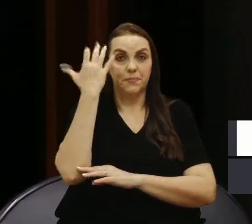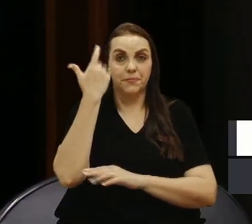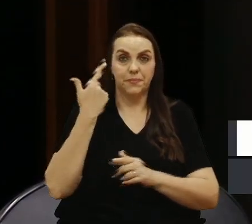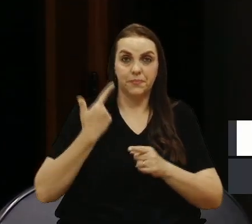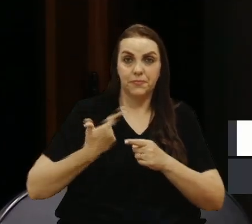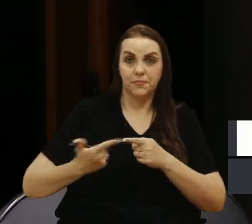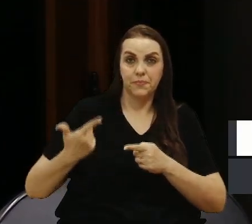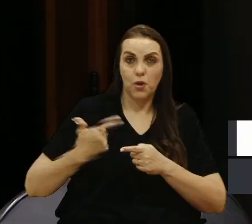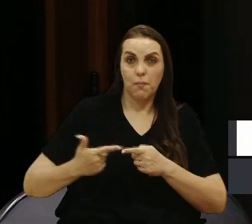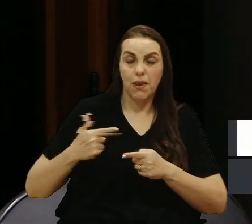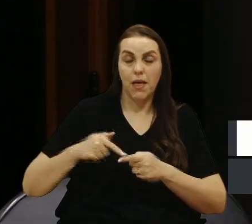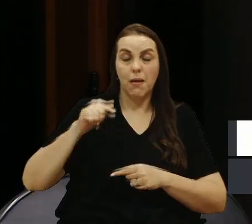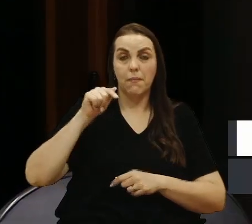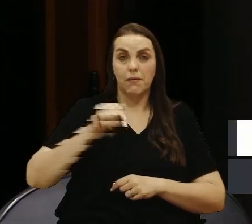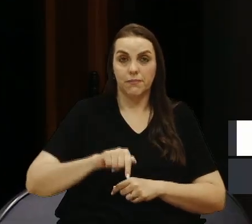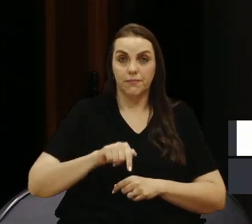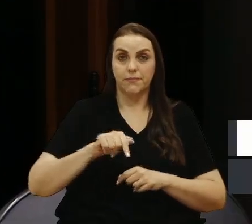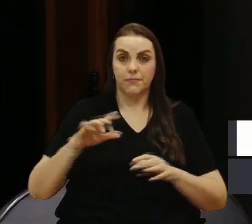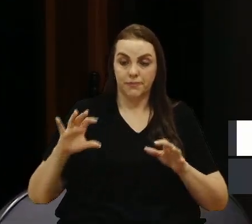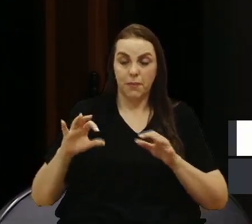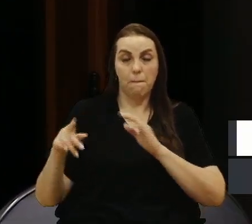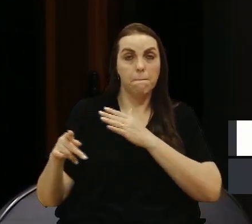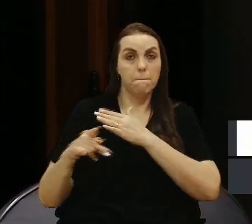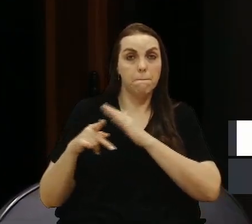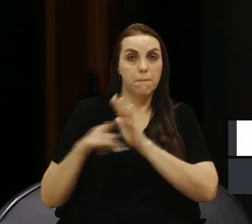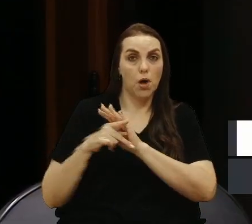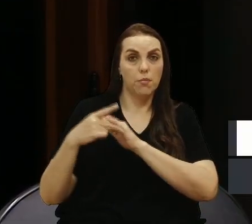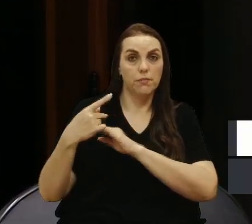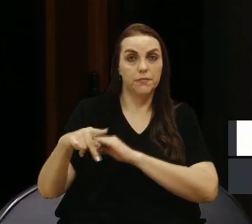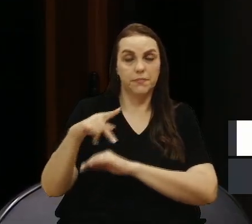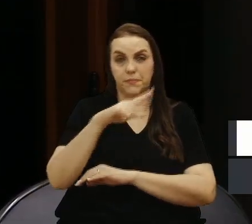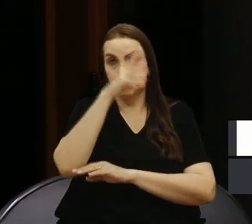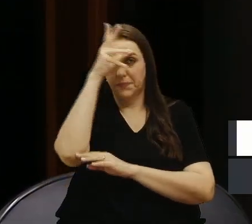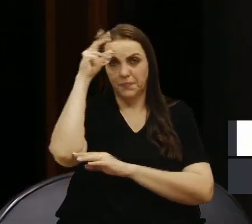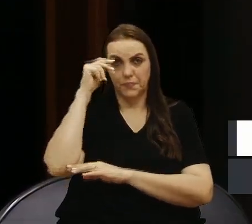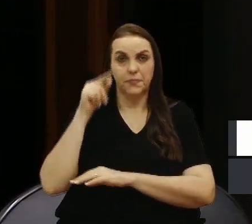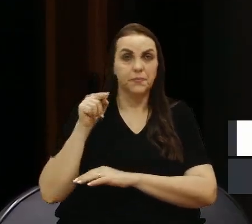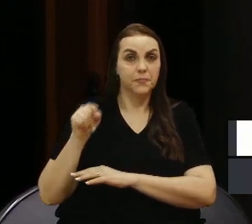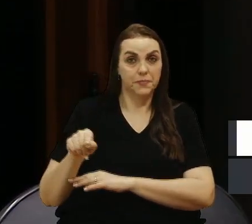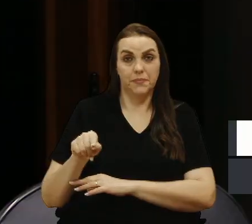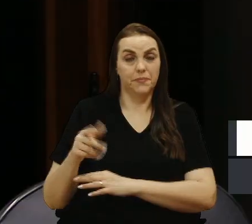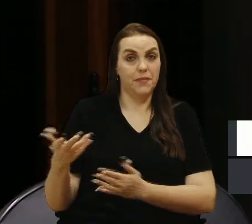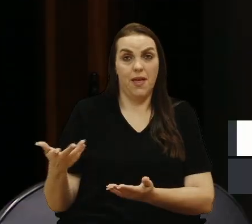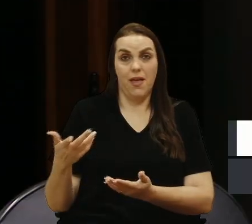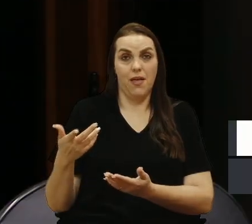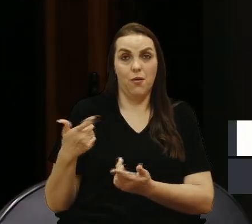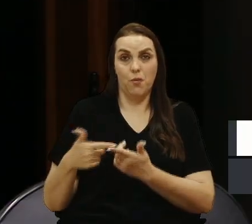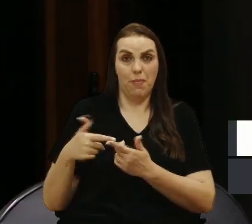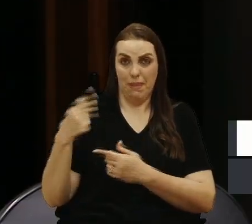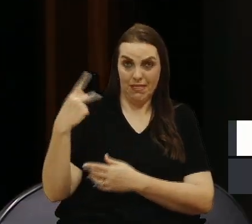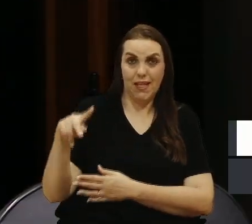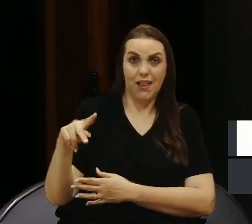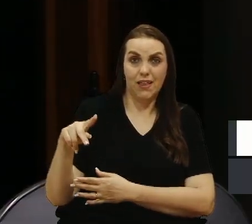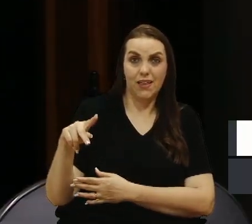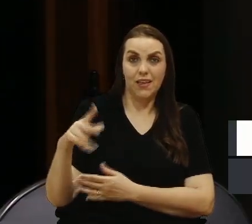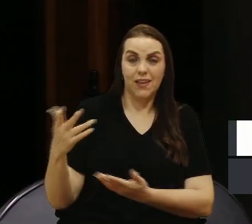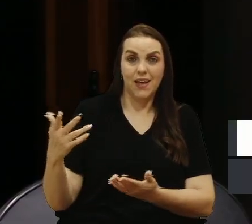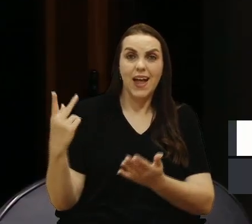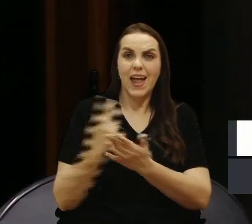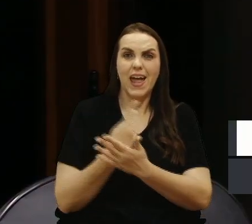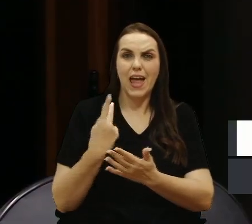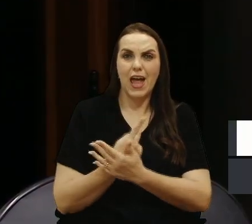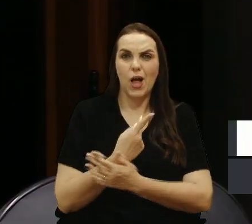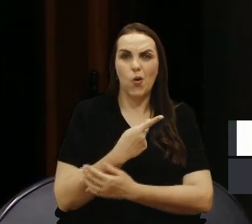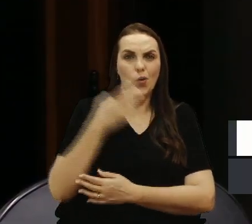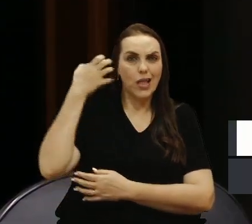problemas atinentes ao Poder Executivo é o prefeito, ou não? Ou vocês vão dizer que o erro foi do